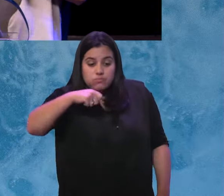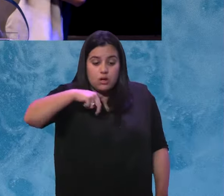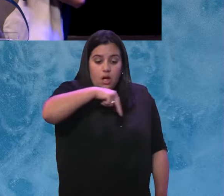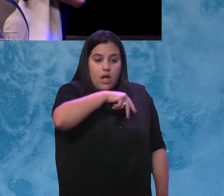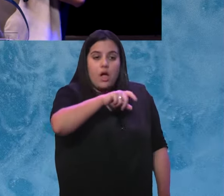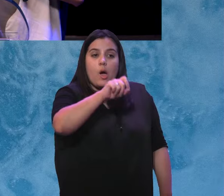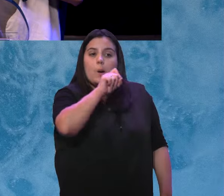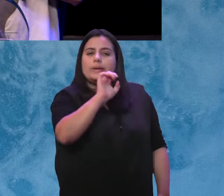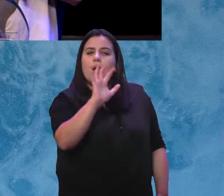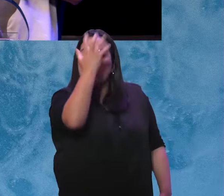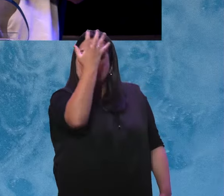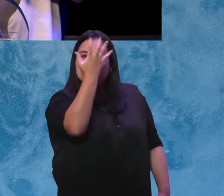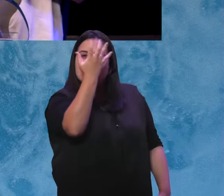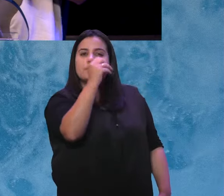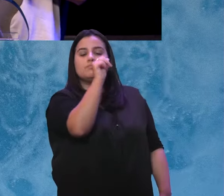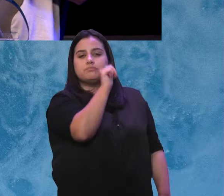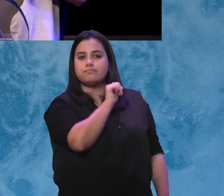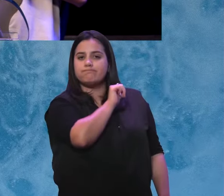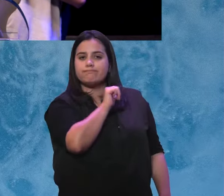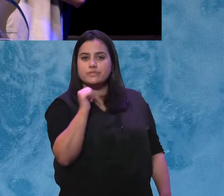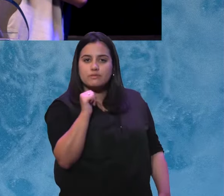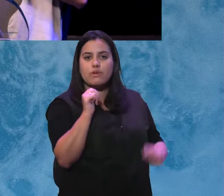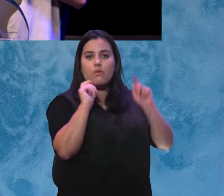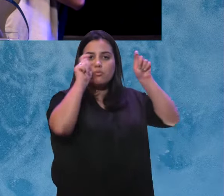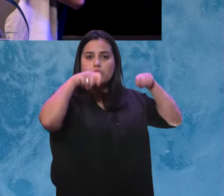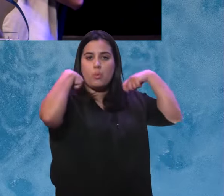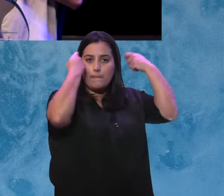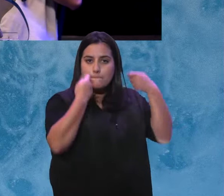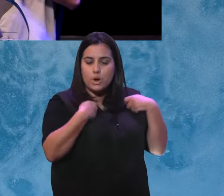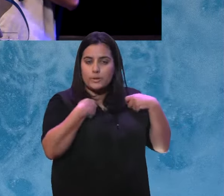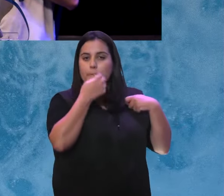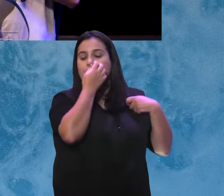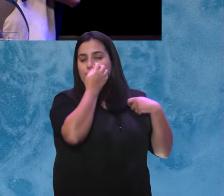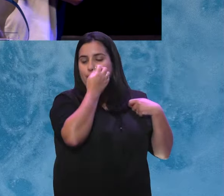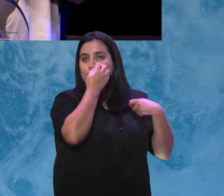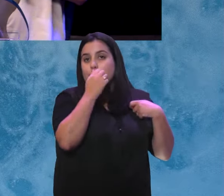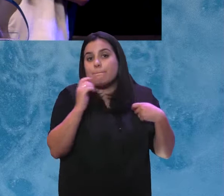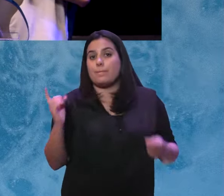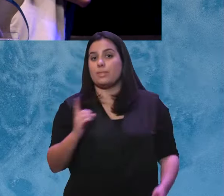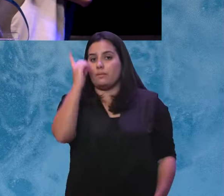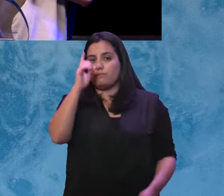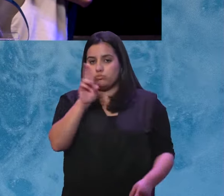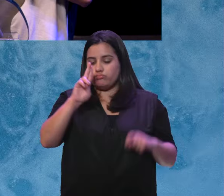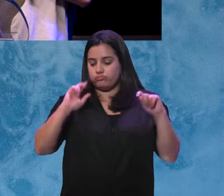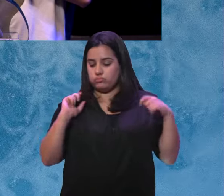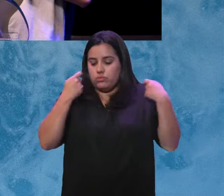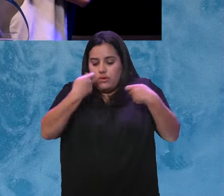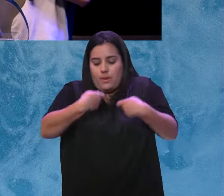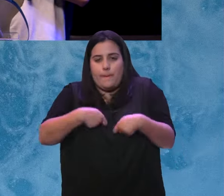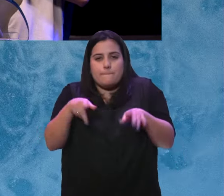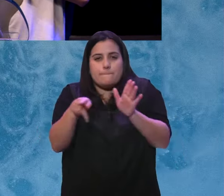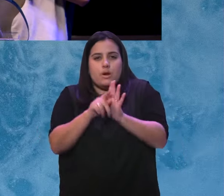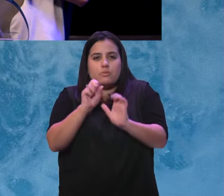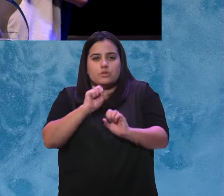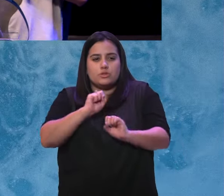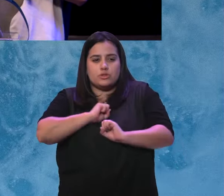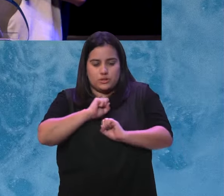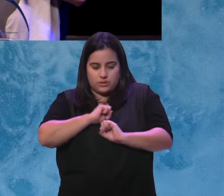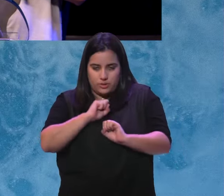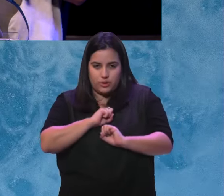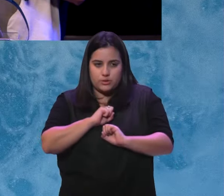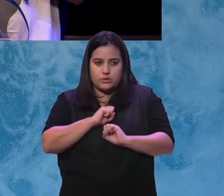boi e um novilho gordo. Davi, vestindo o colete sacerdotal de linho, foi dançando com todas as suas